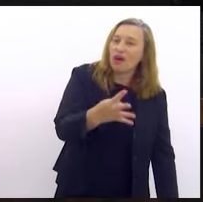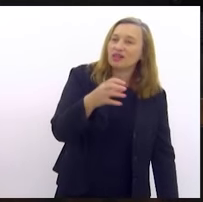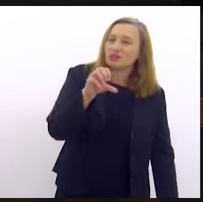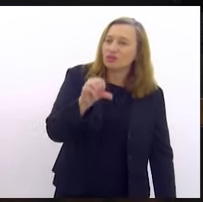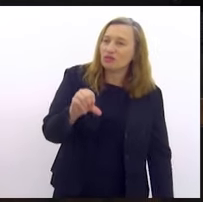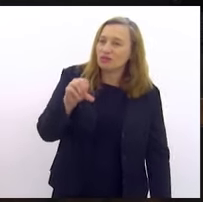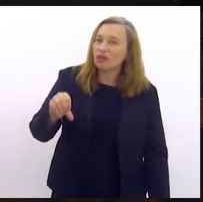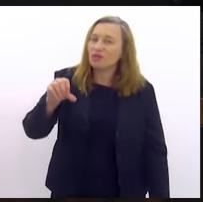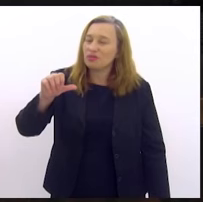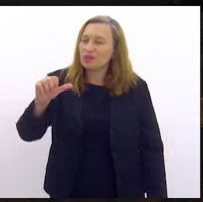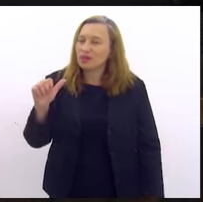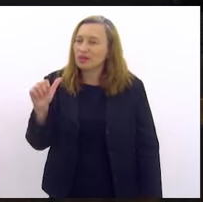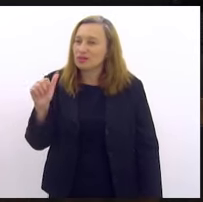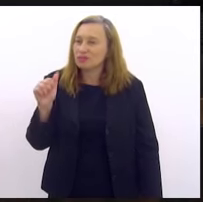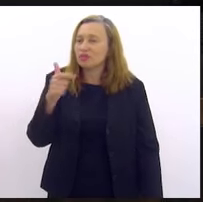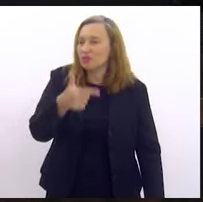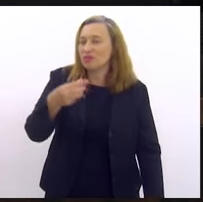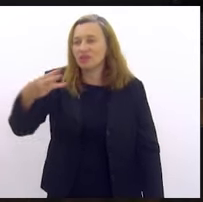499/2023,